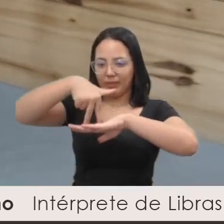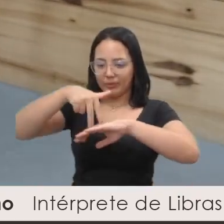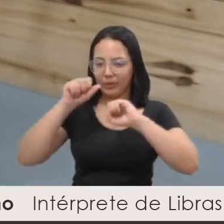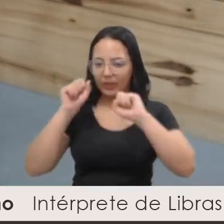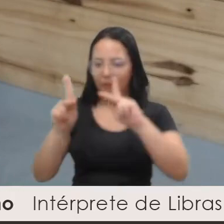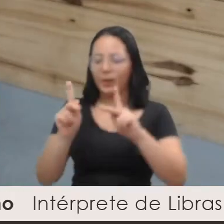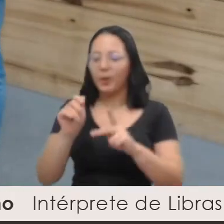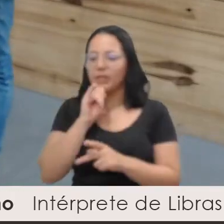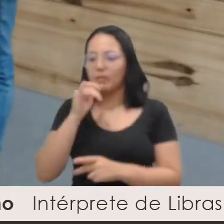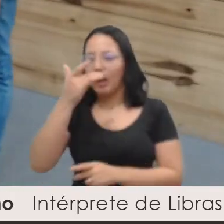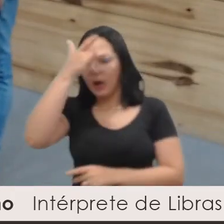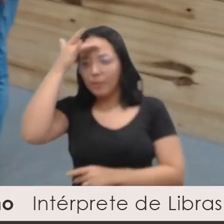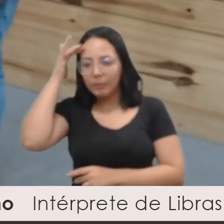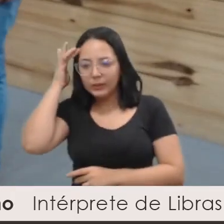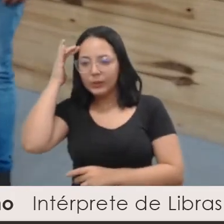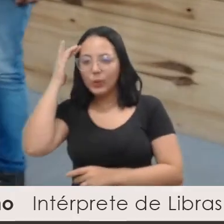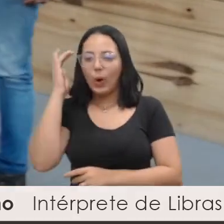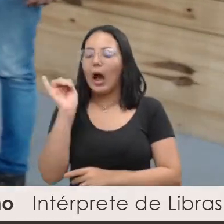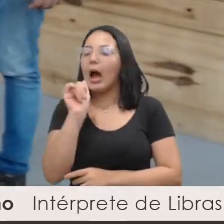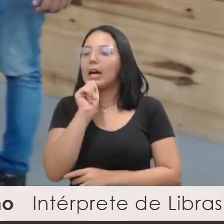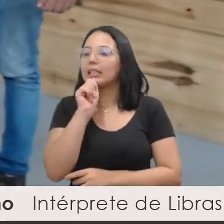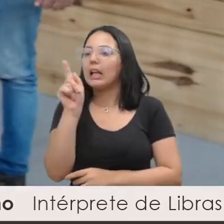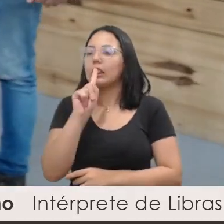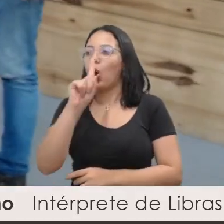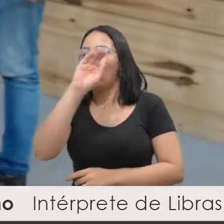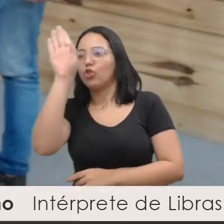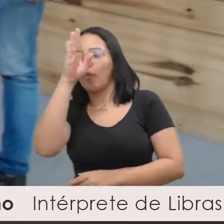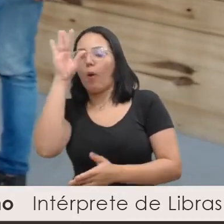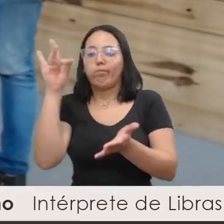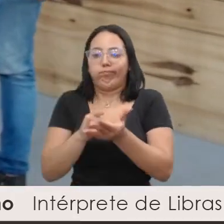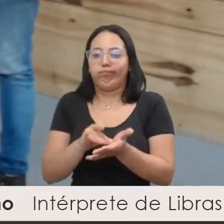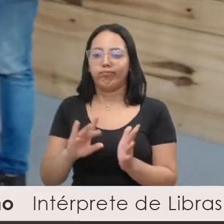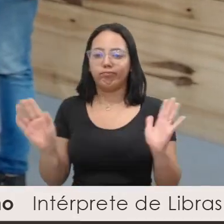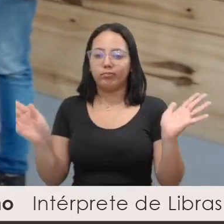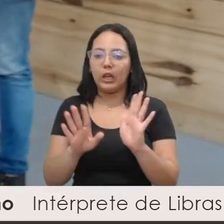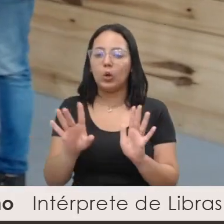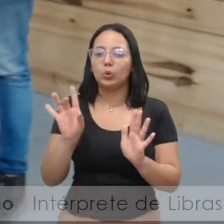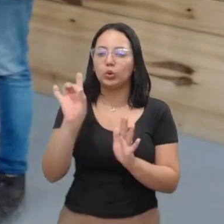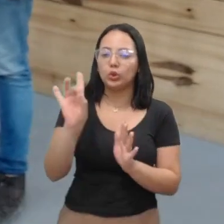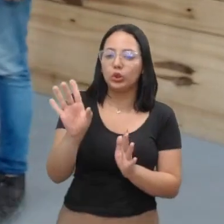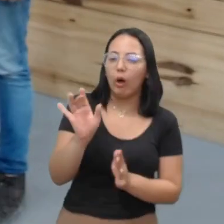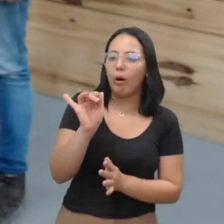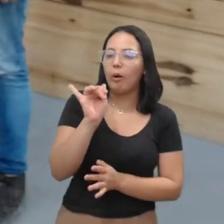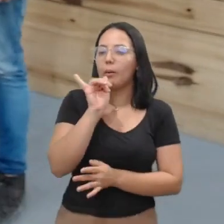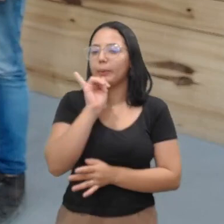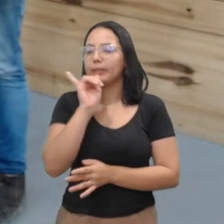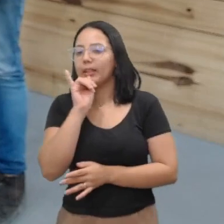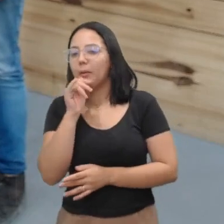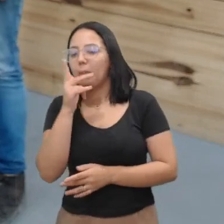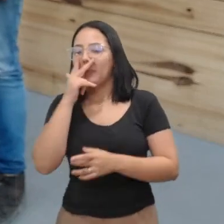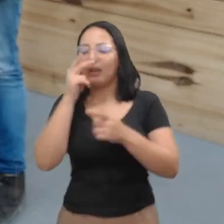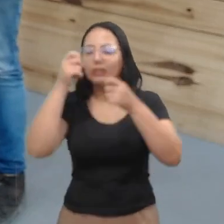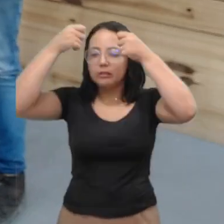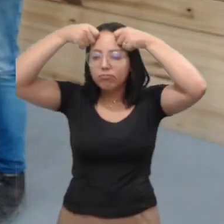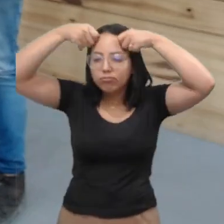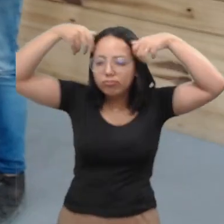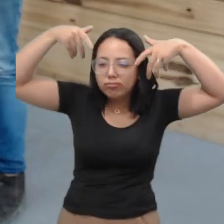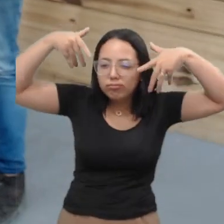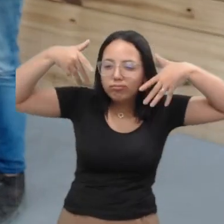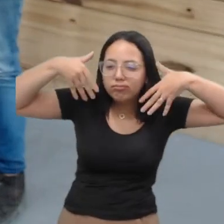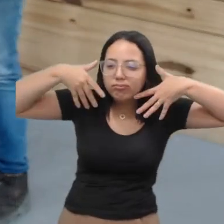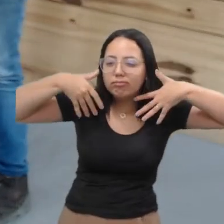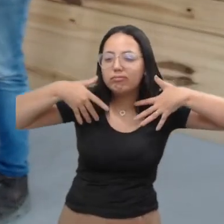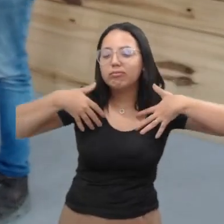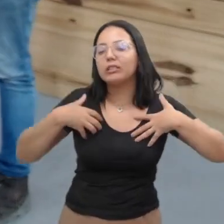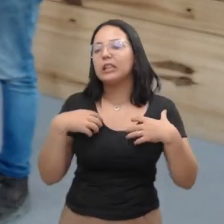A pessoa ainda não ocorreu o desmaio, mas ela está ali com aquela suadez, tal, tá